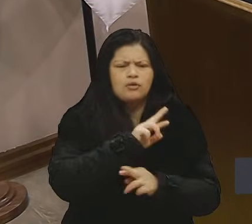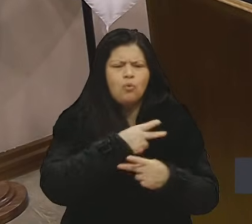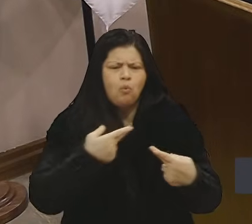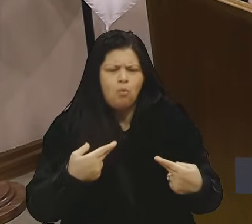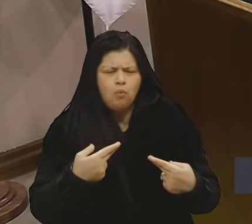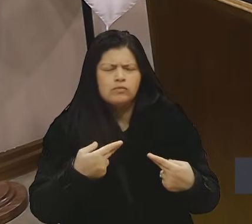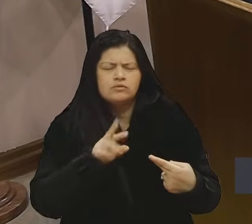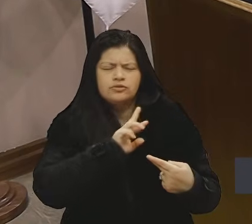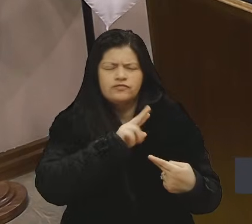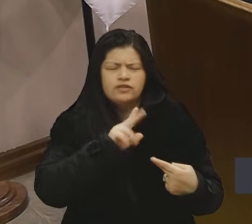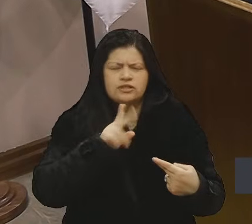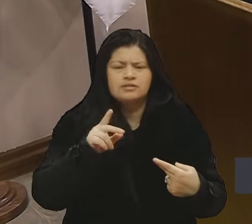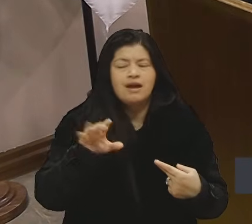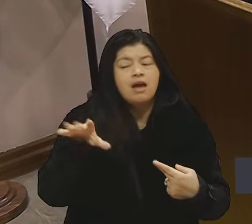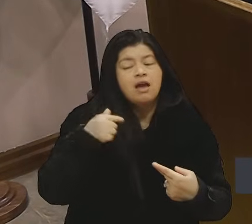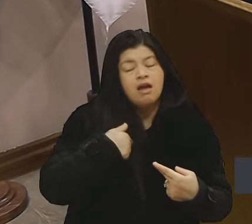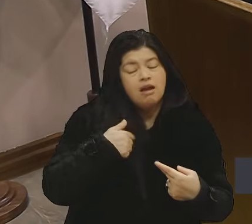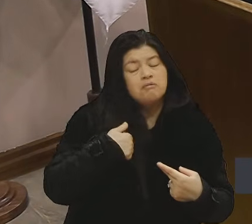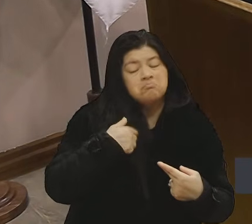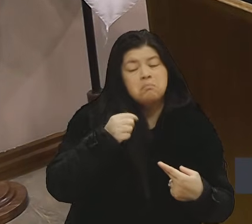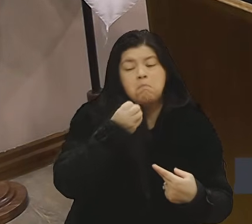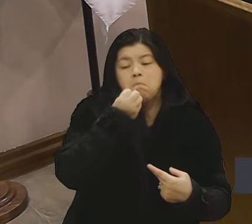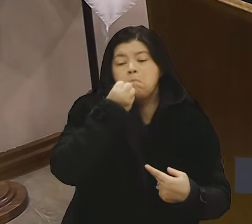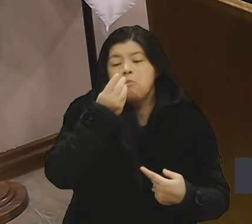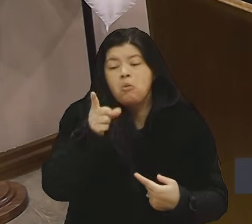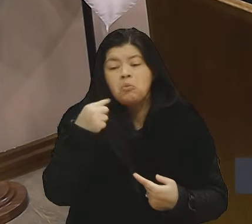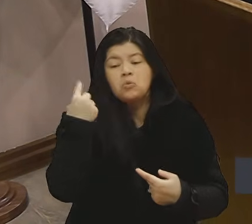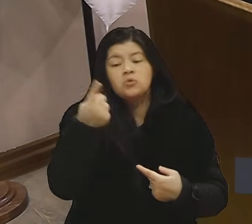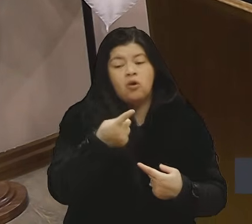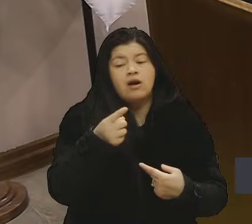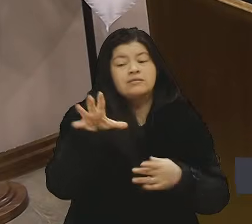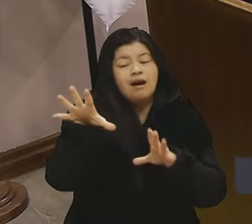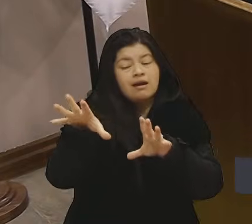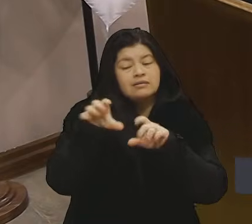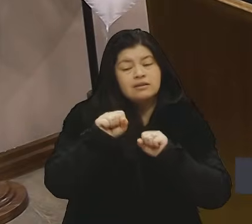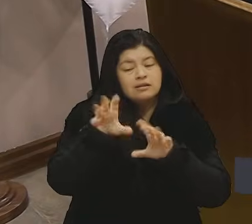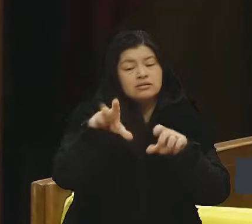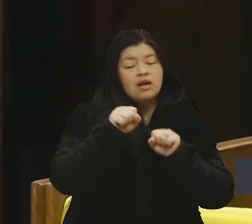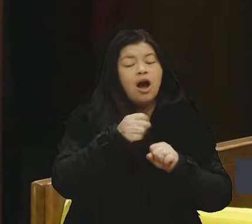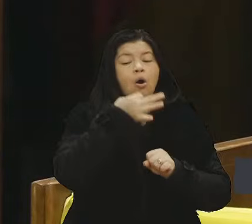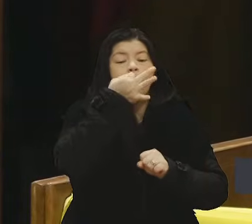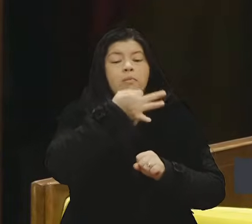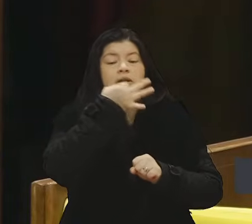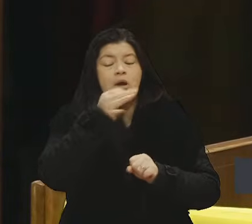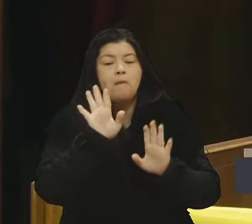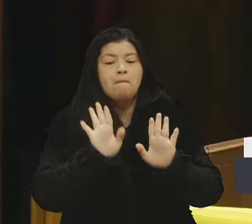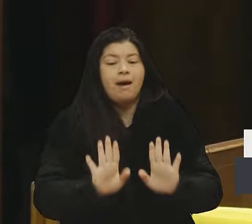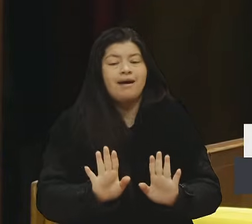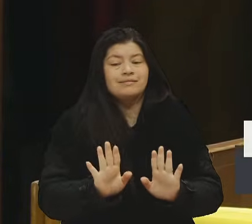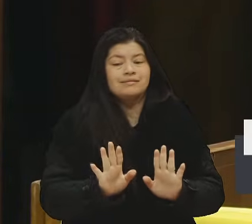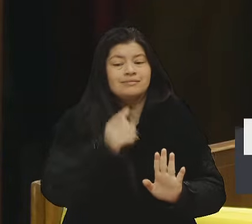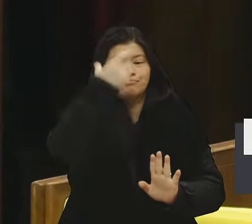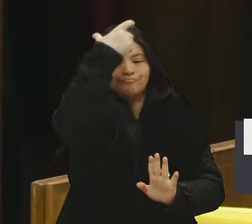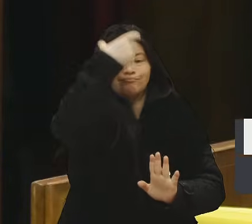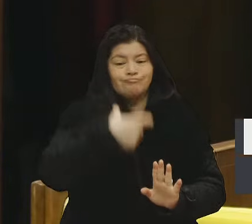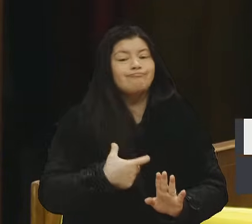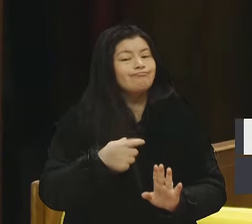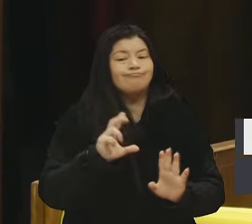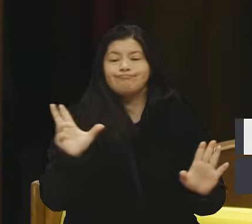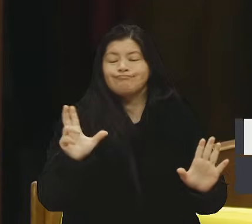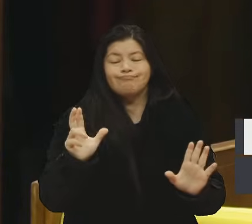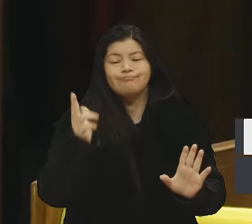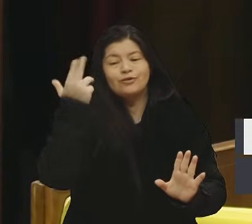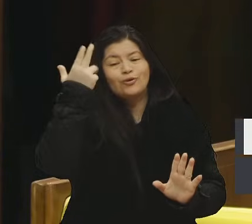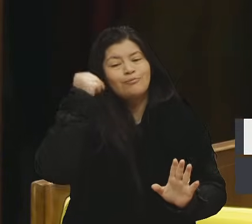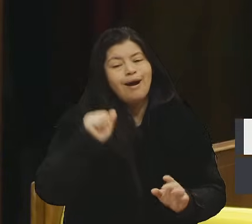Tá? Não tem problema nenhum. É muito bom a gente escutar as opiniões. Mas, no fundo, eu só sei ser eu do jeito que eu sou. Então, o que eu